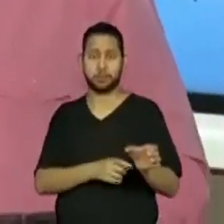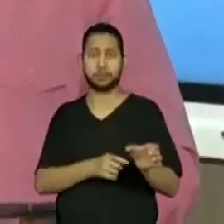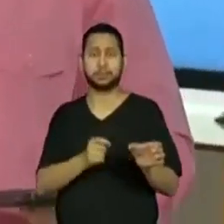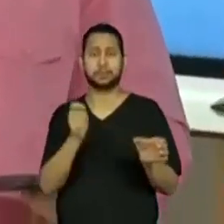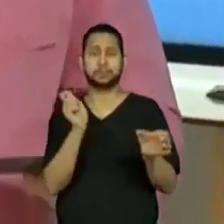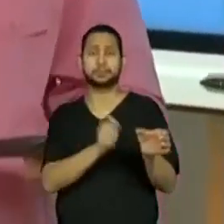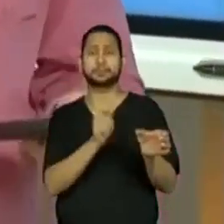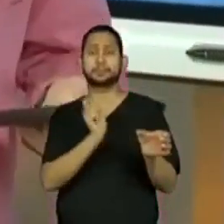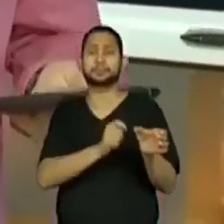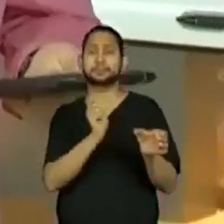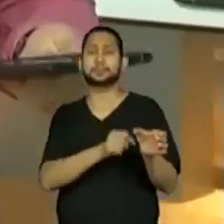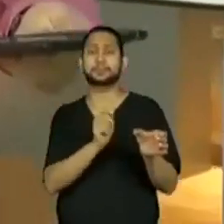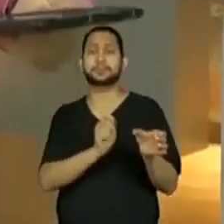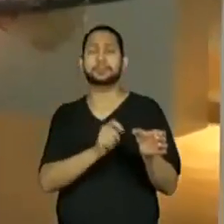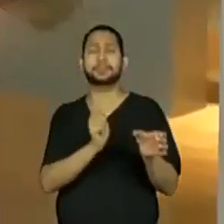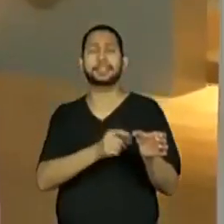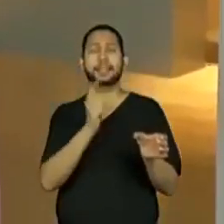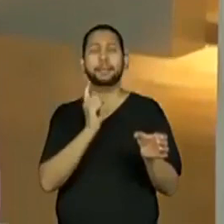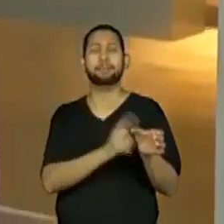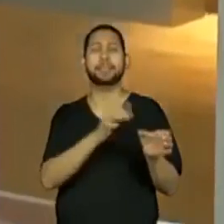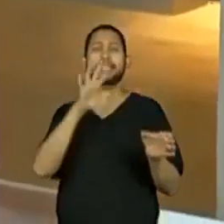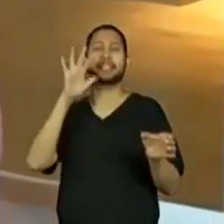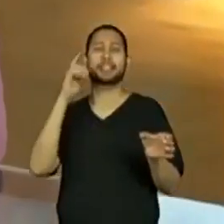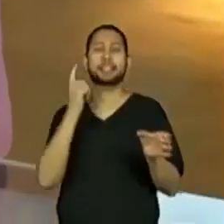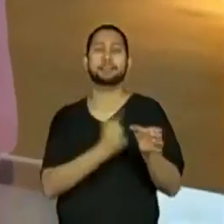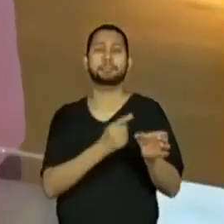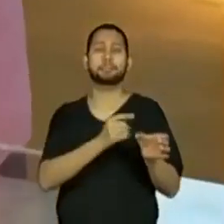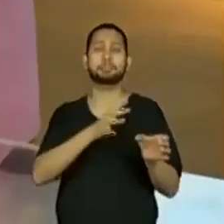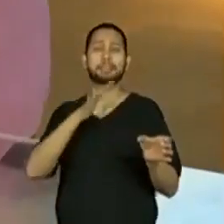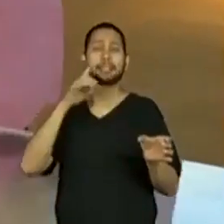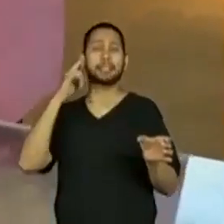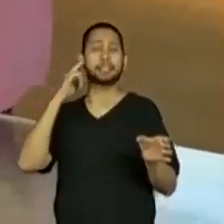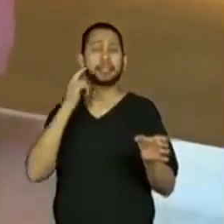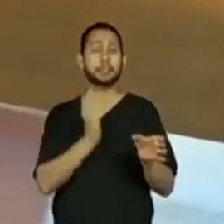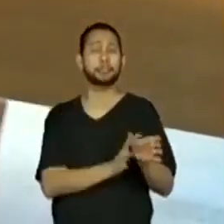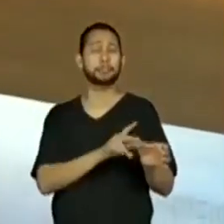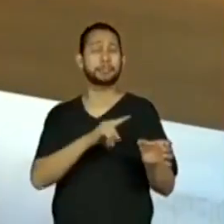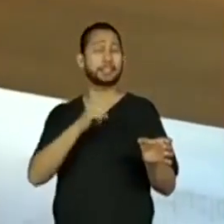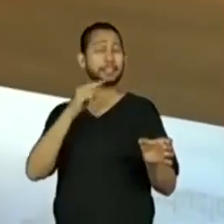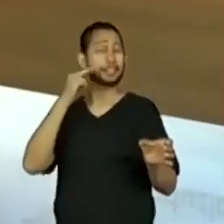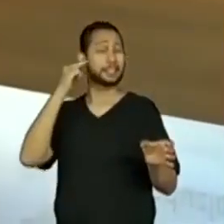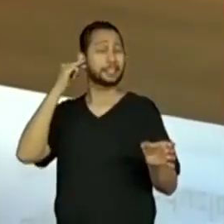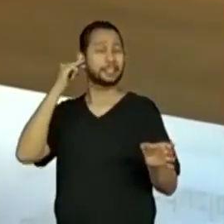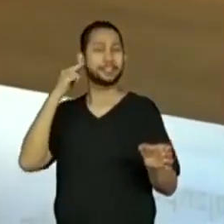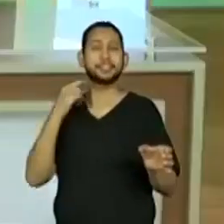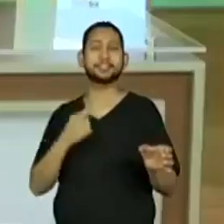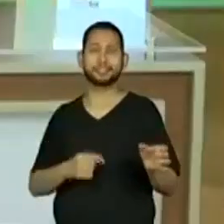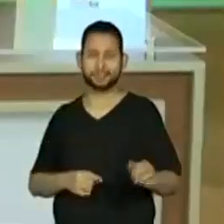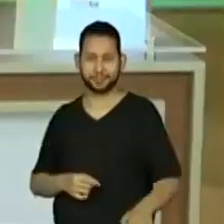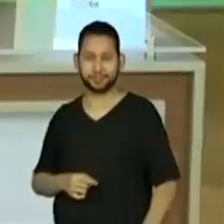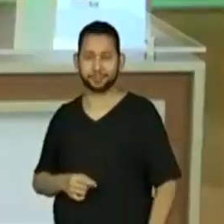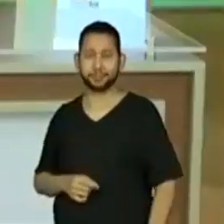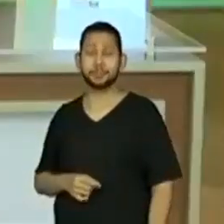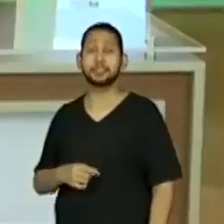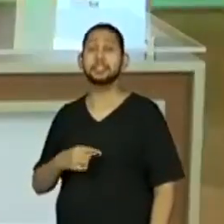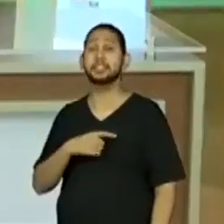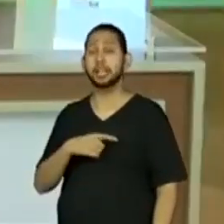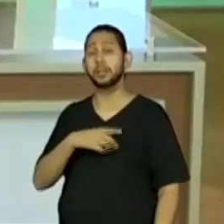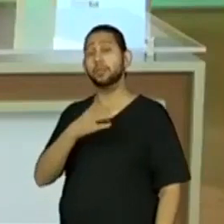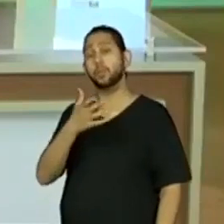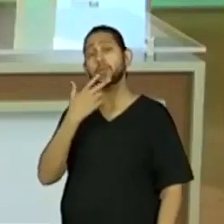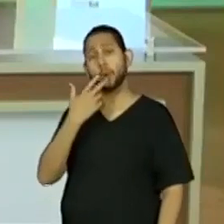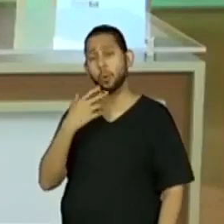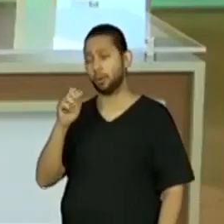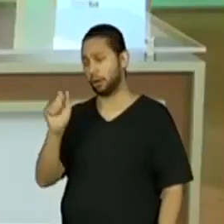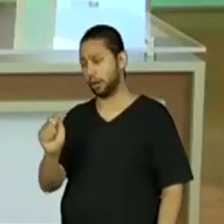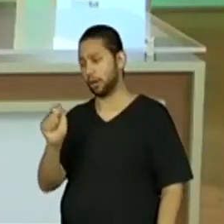por esse copo de metal. Tá? E, já que vocês